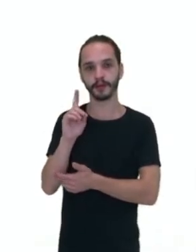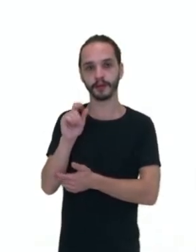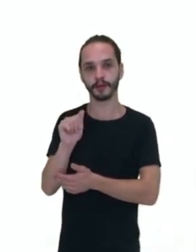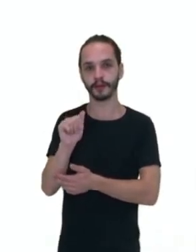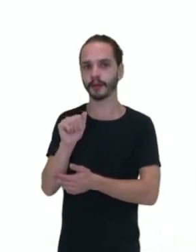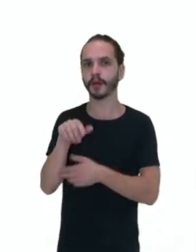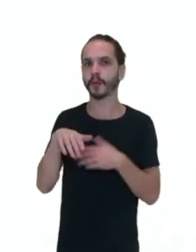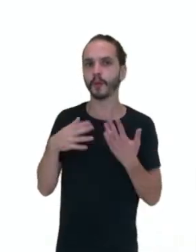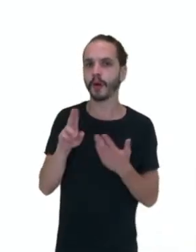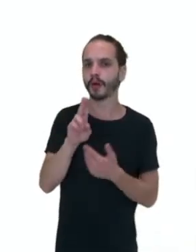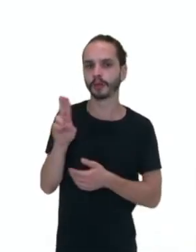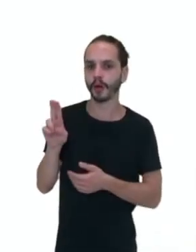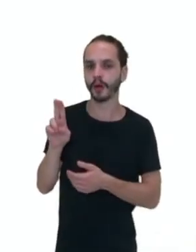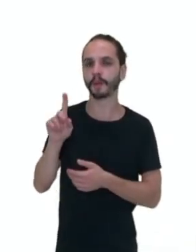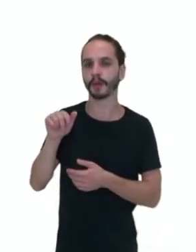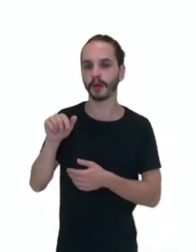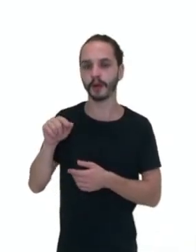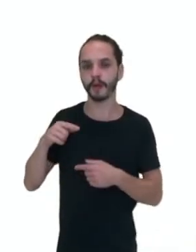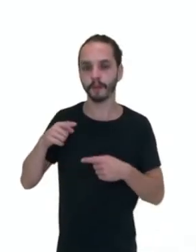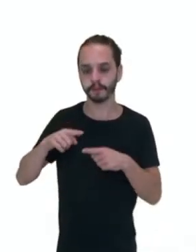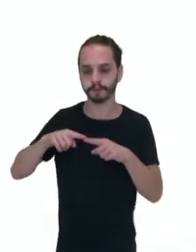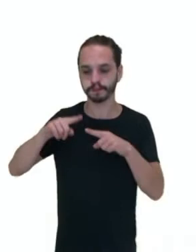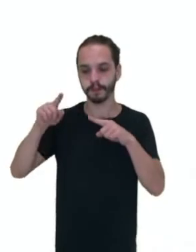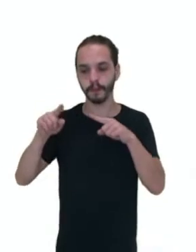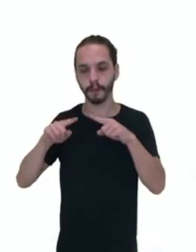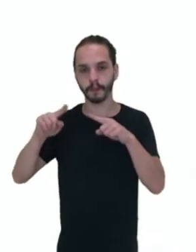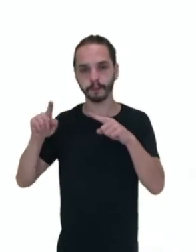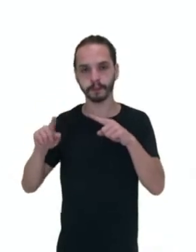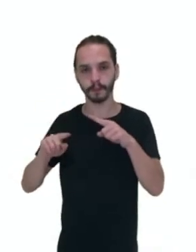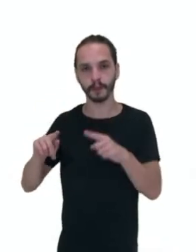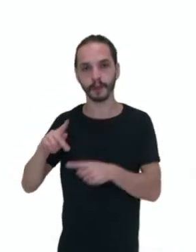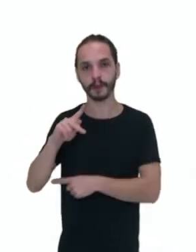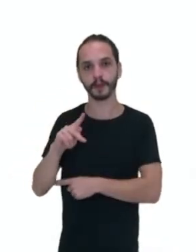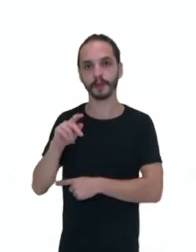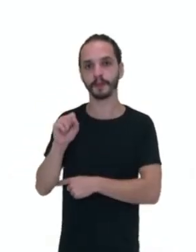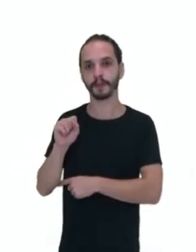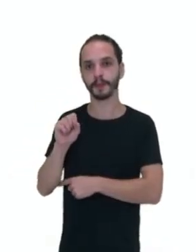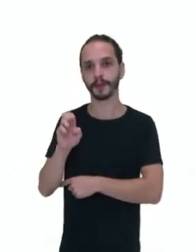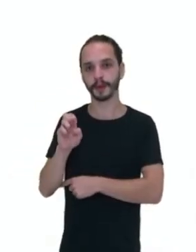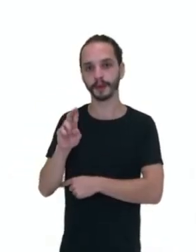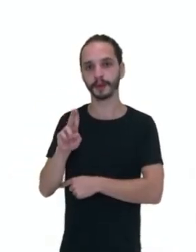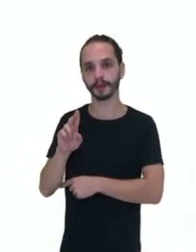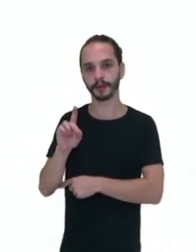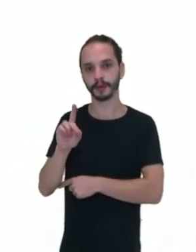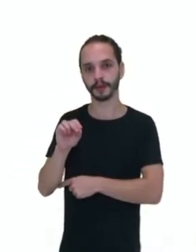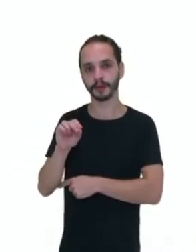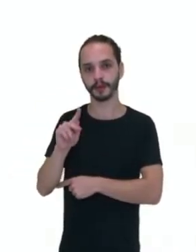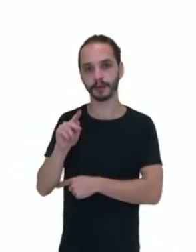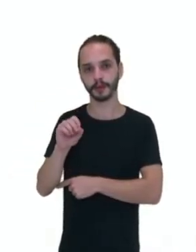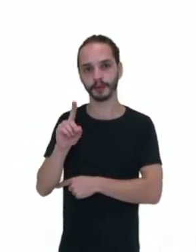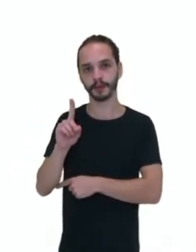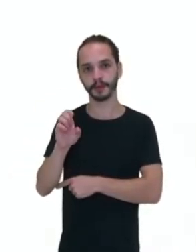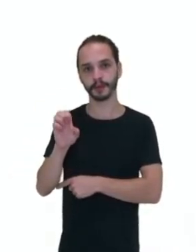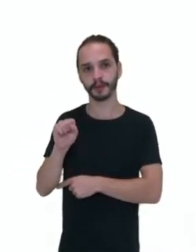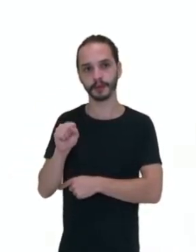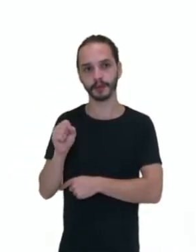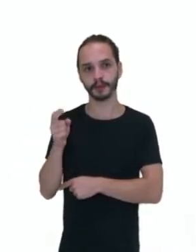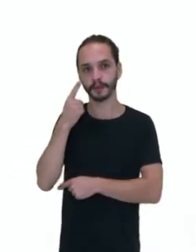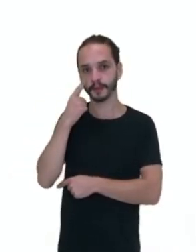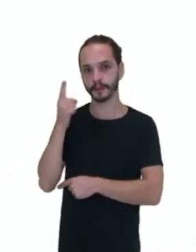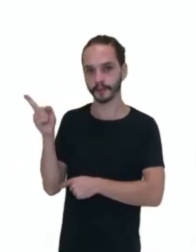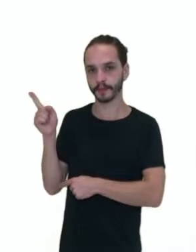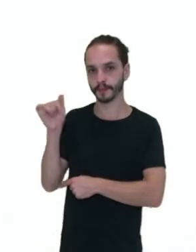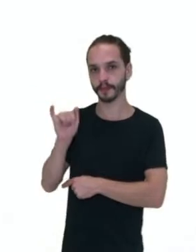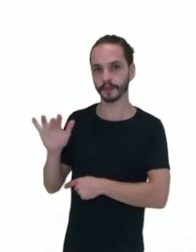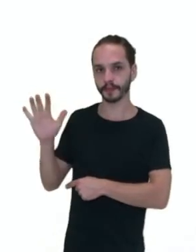essas expansões? Essas expansões são conhecidas como pseudópodes, né? Então tem aqui uma animação mostrando então